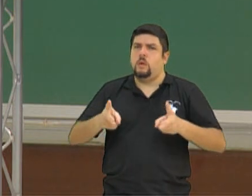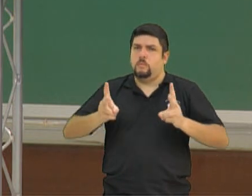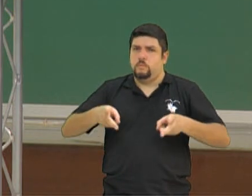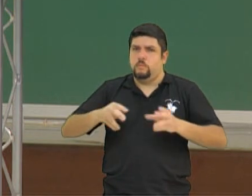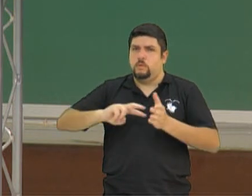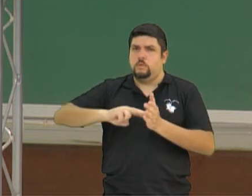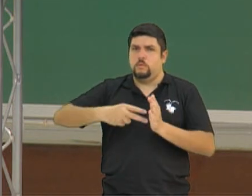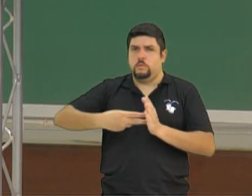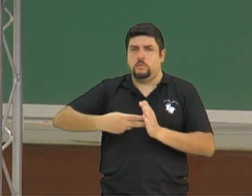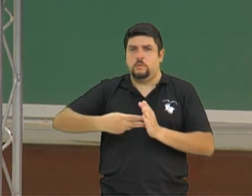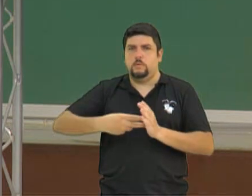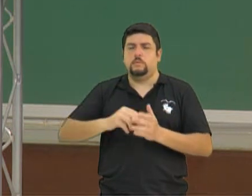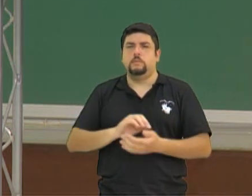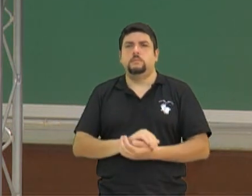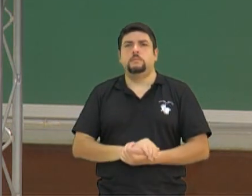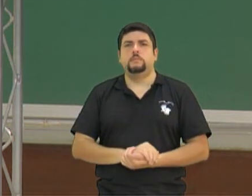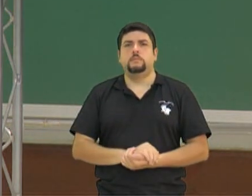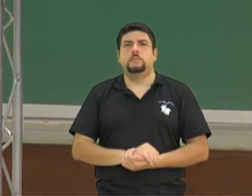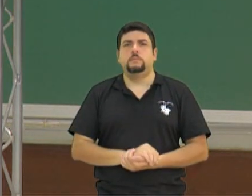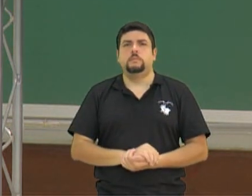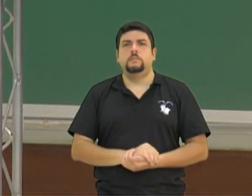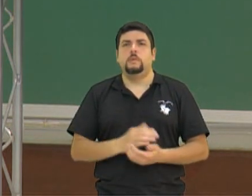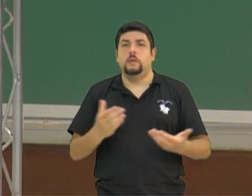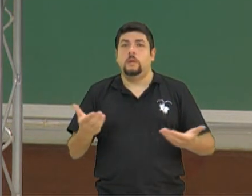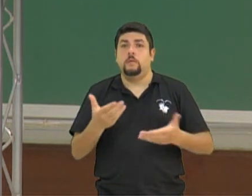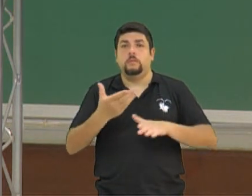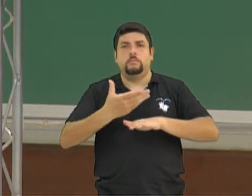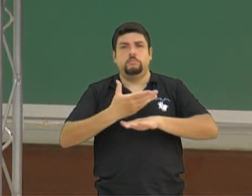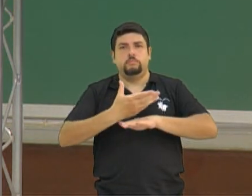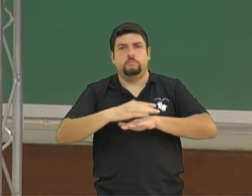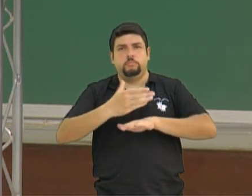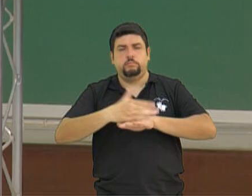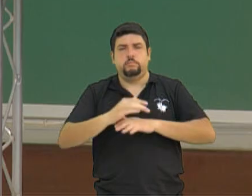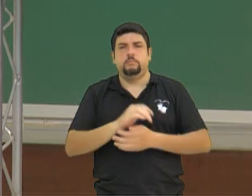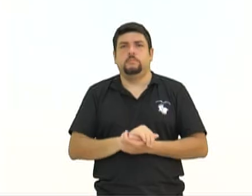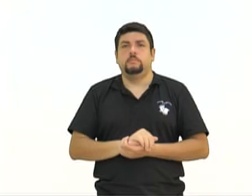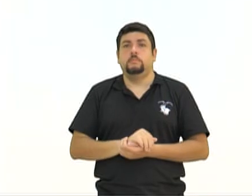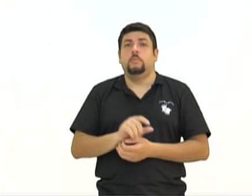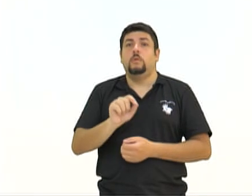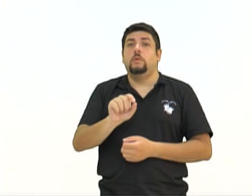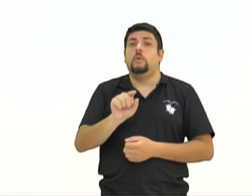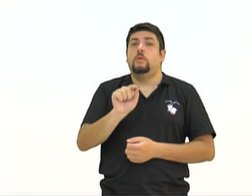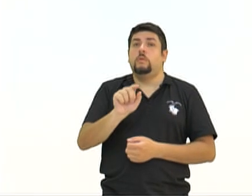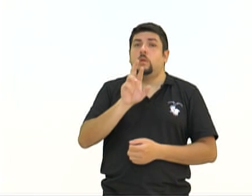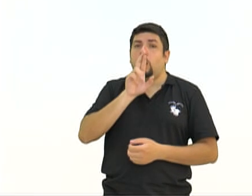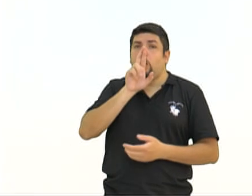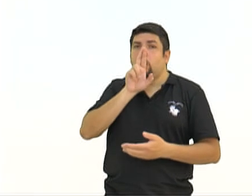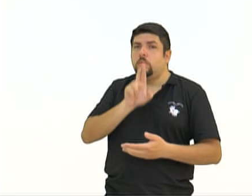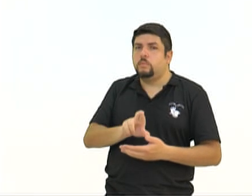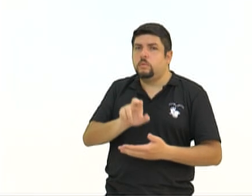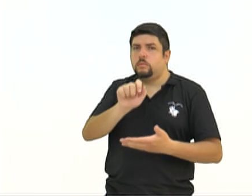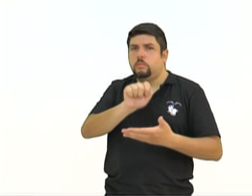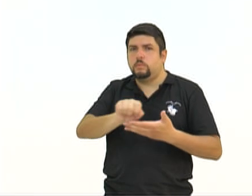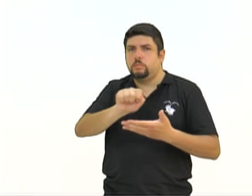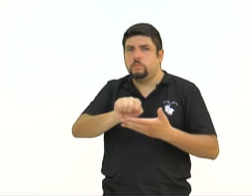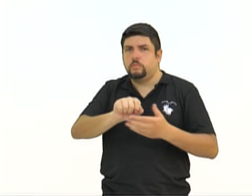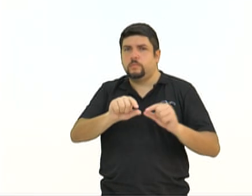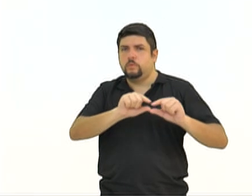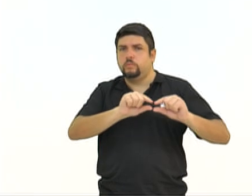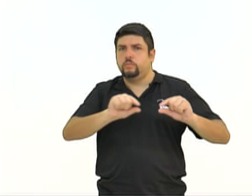tá bom? Então, vamos praticar. Eu quero que você dê respostas completas para essas três